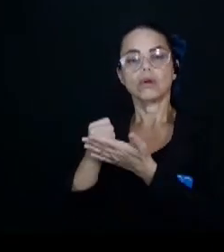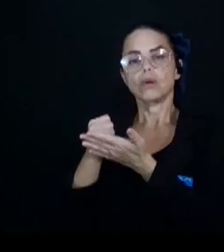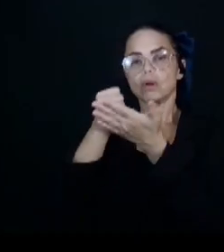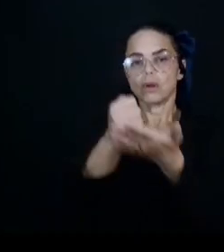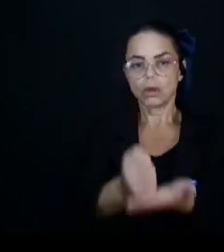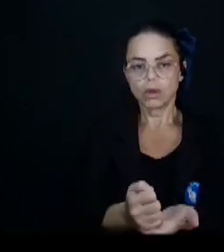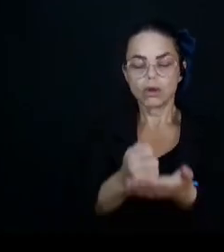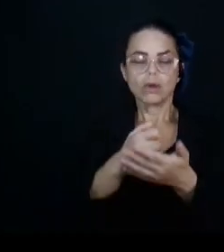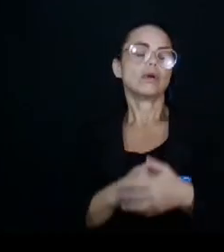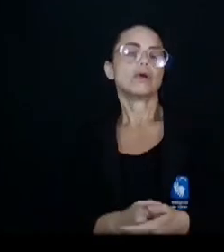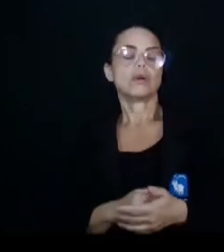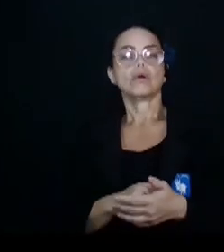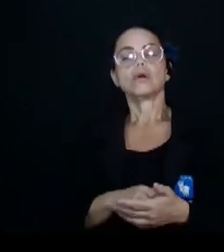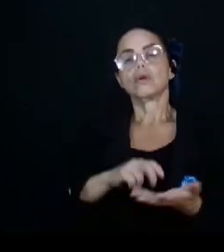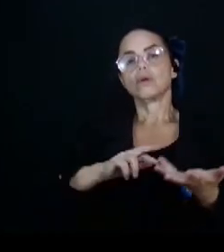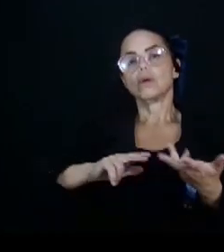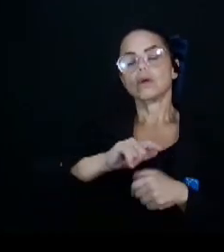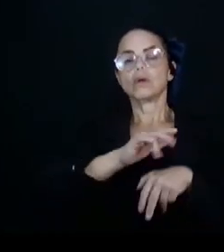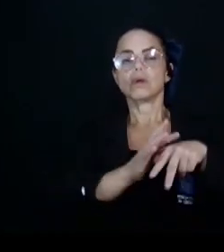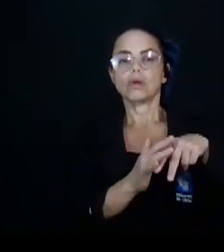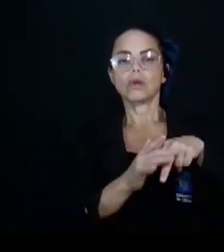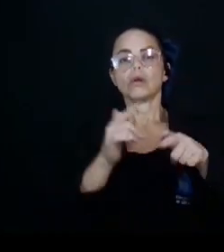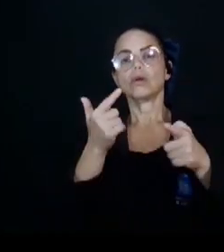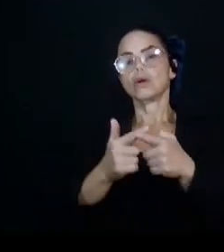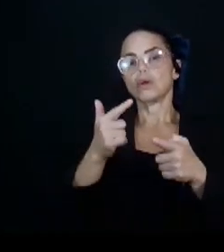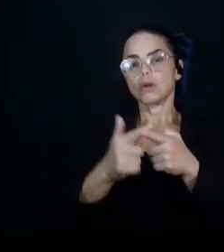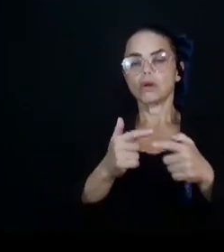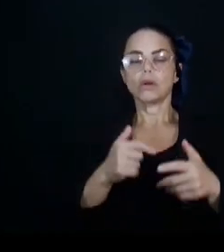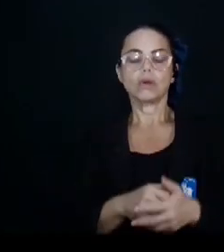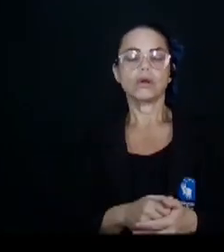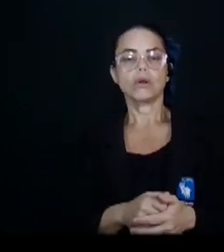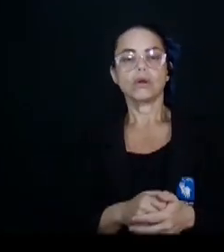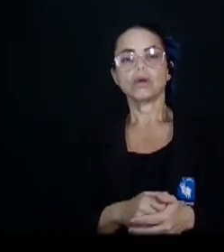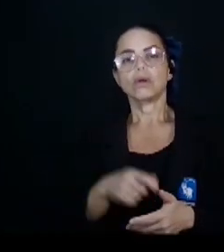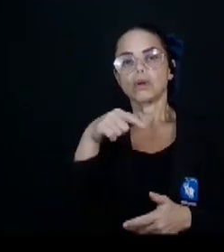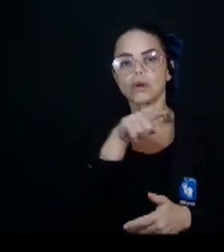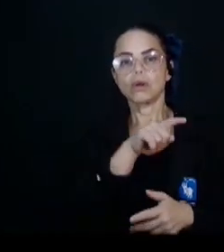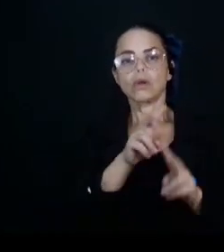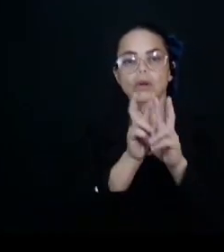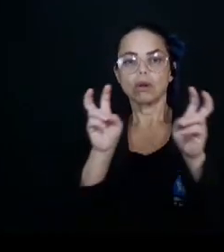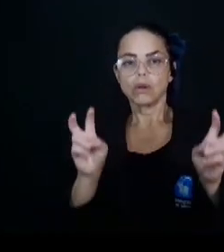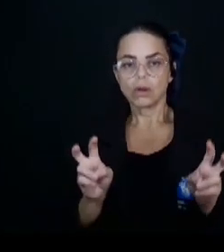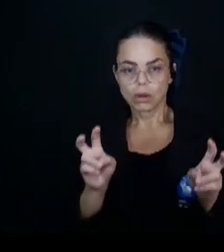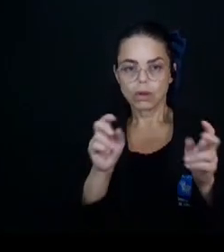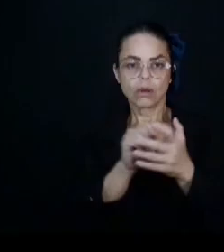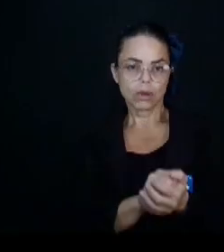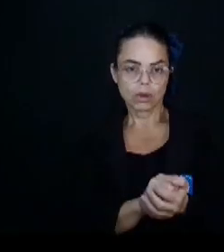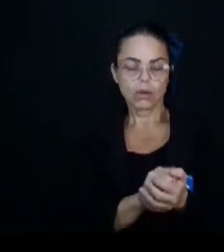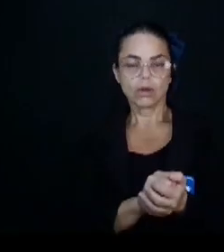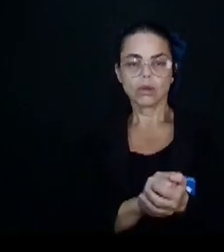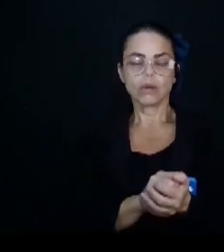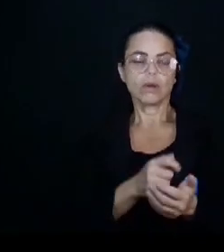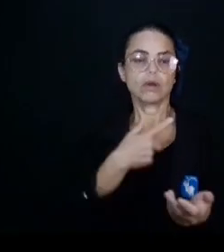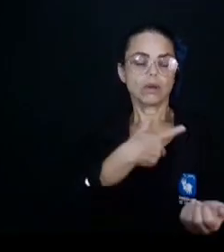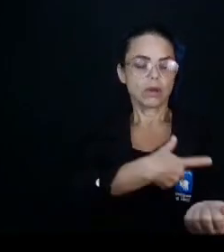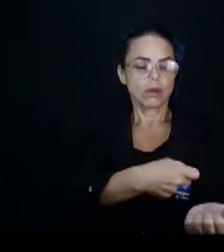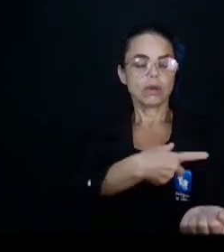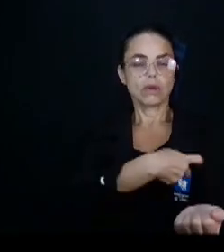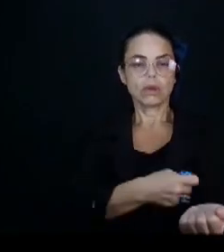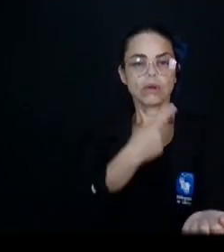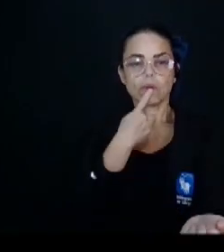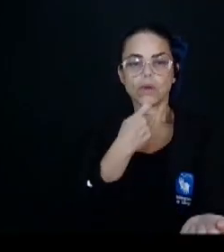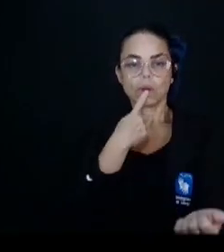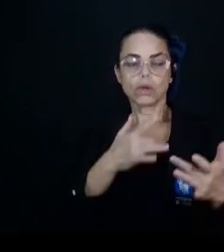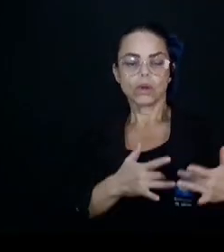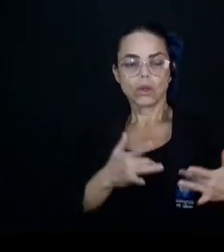aí pacientes. Por quê? Você estava falando sobre a questão da transfusão e o transplante de medula.